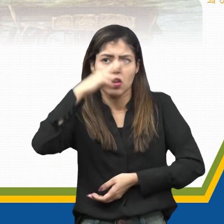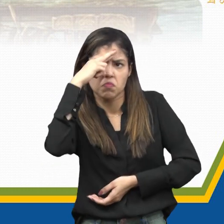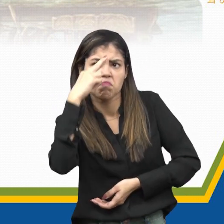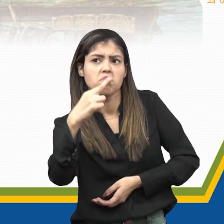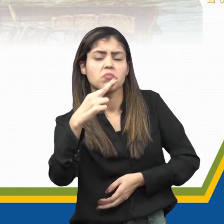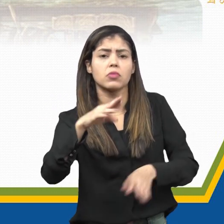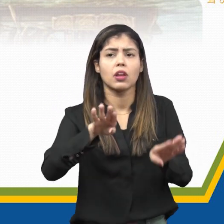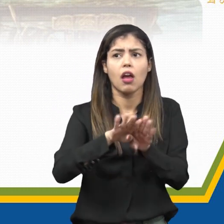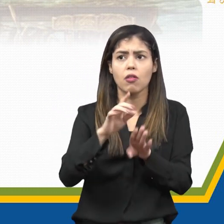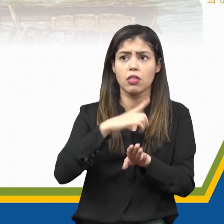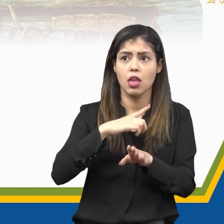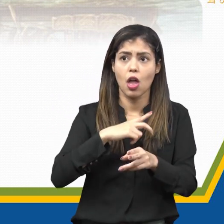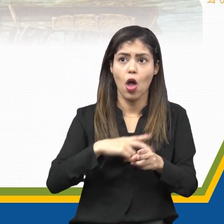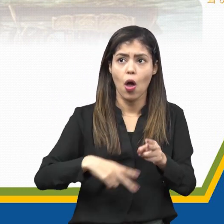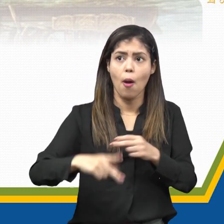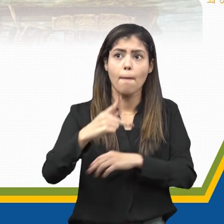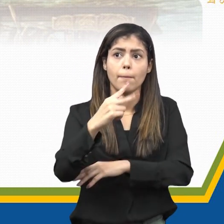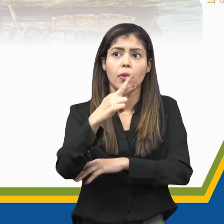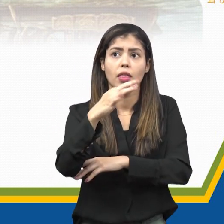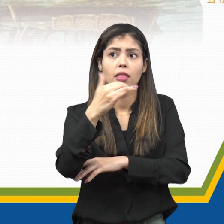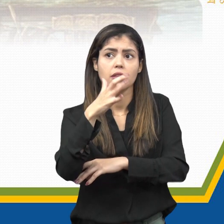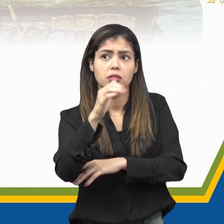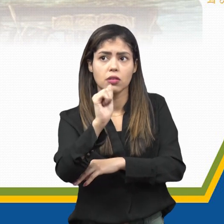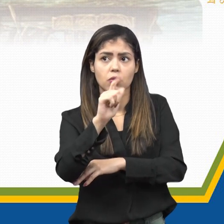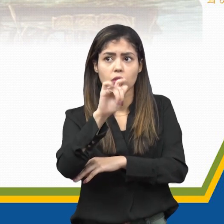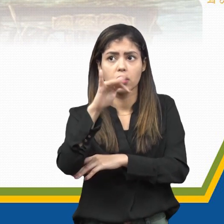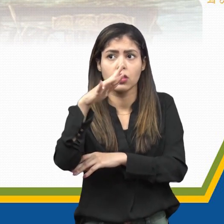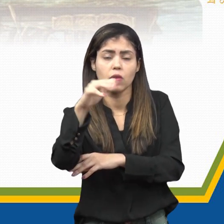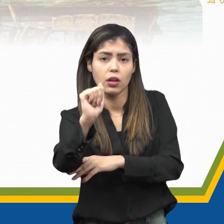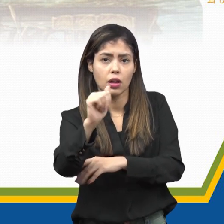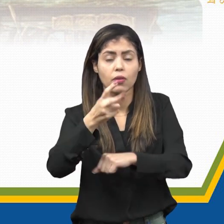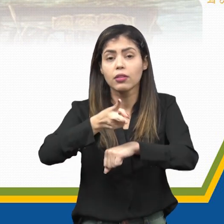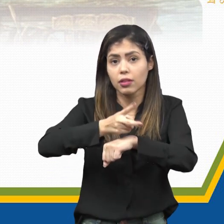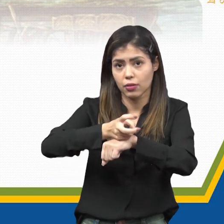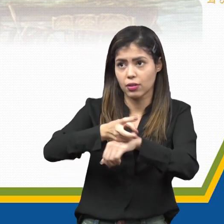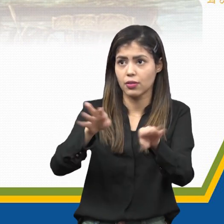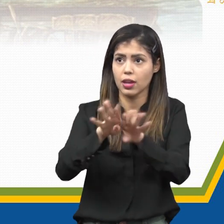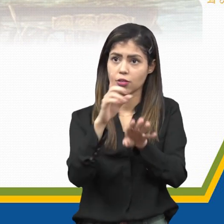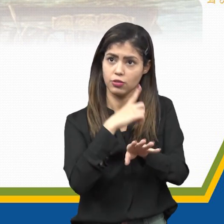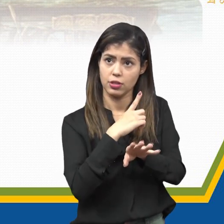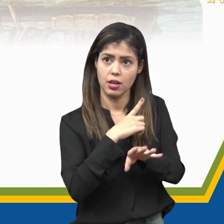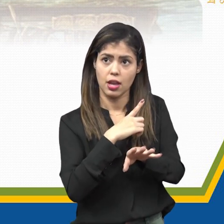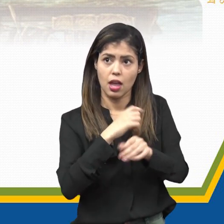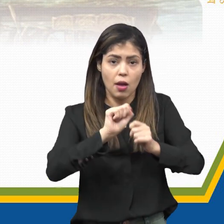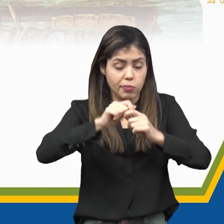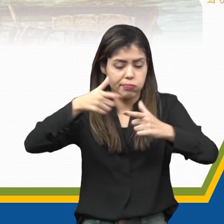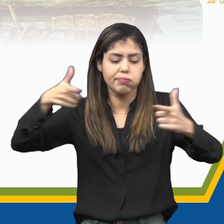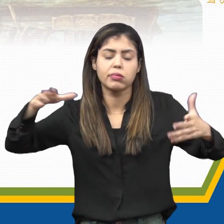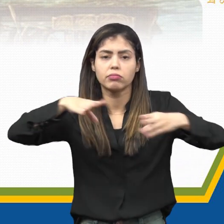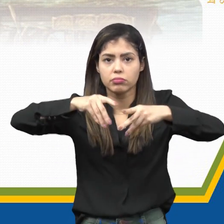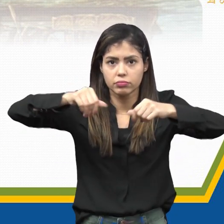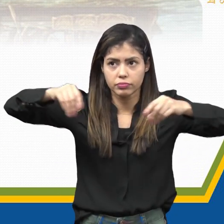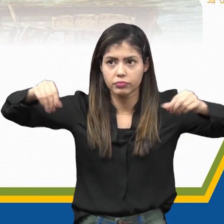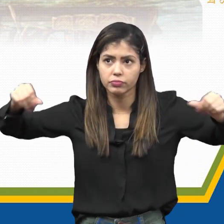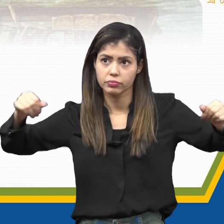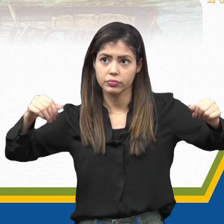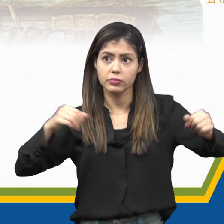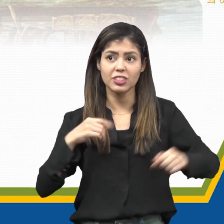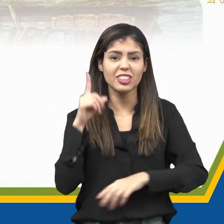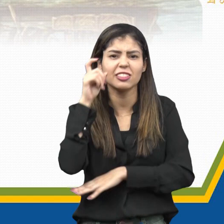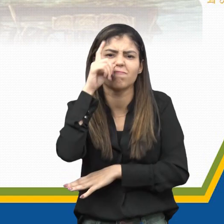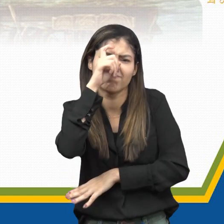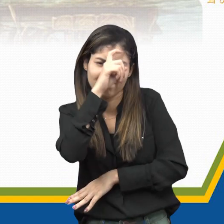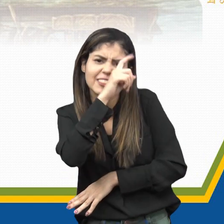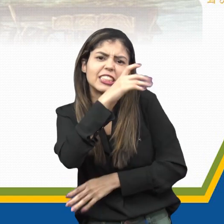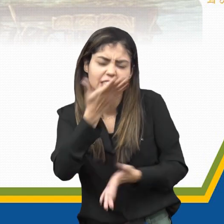por fazer a proteção do litoral da colônia, né? A extensão do território, né, era um fator que dificultava, então,